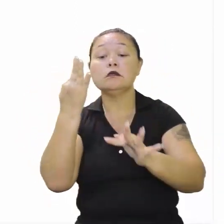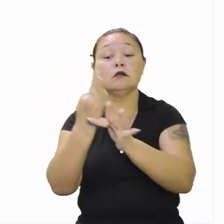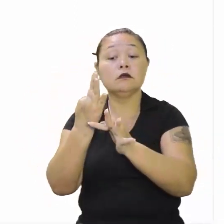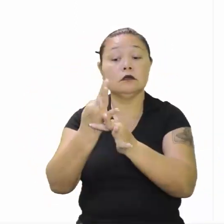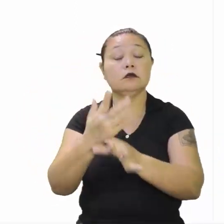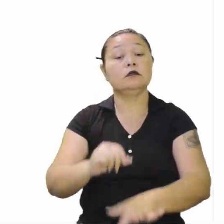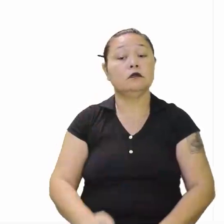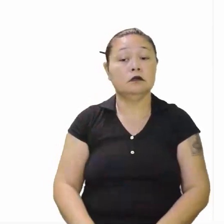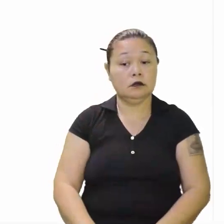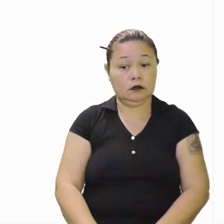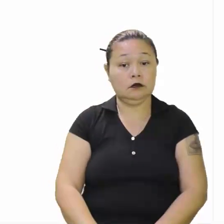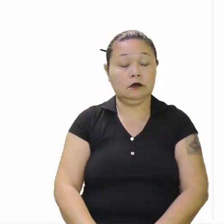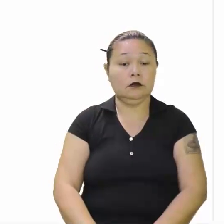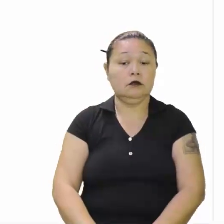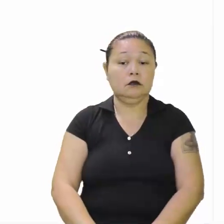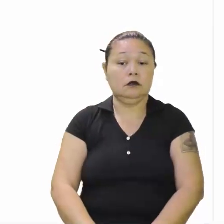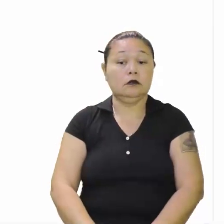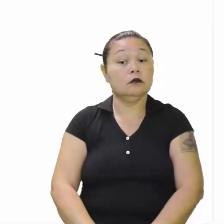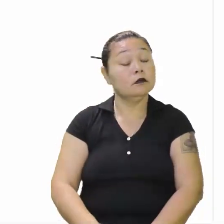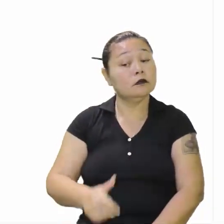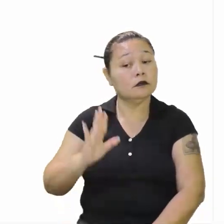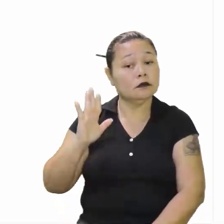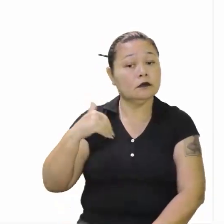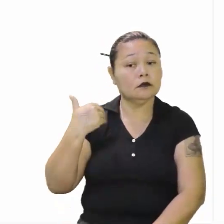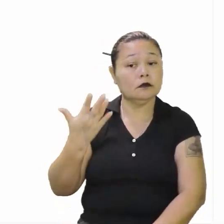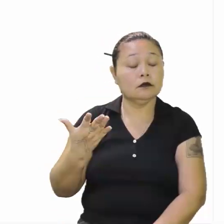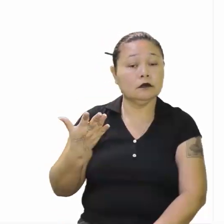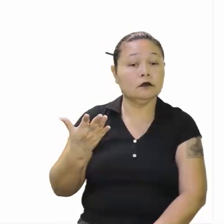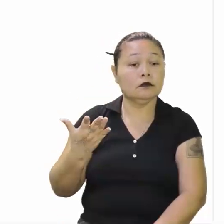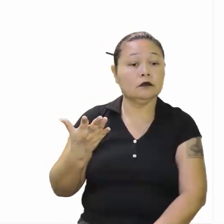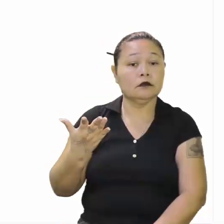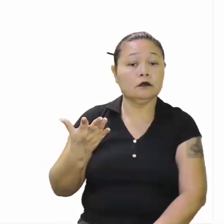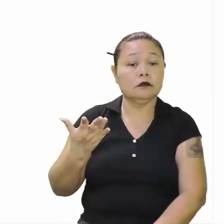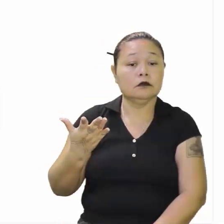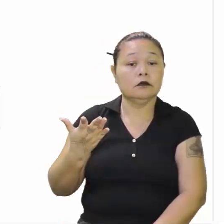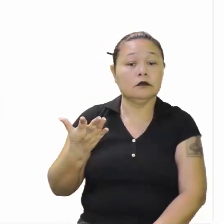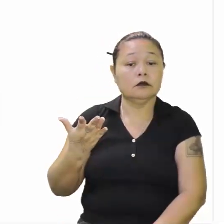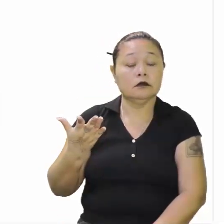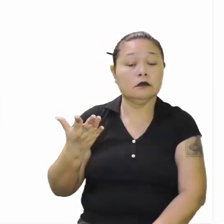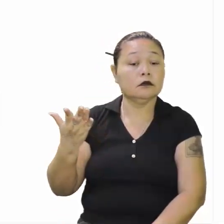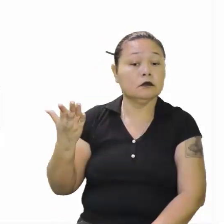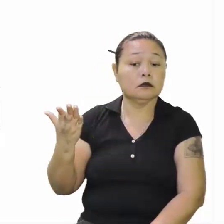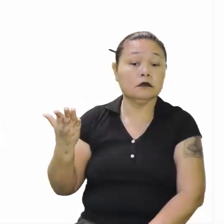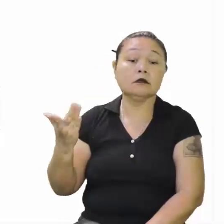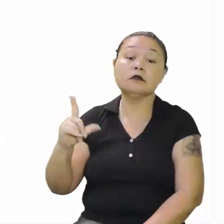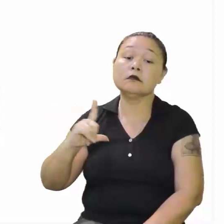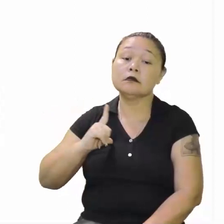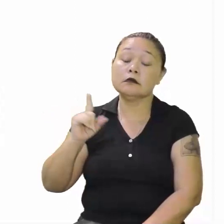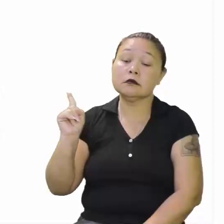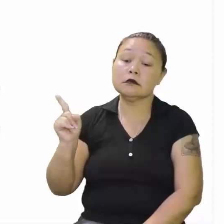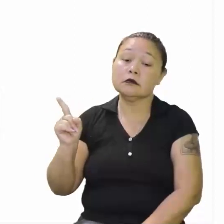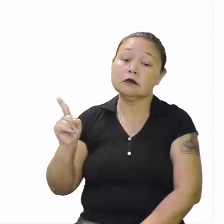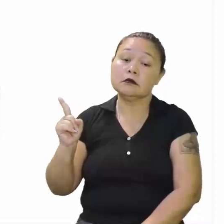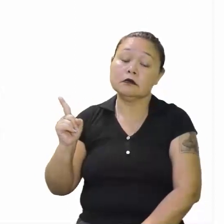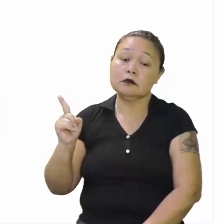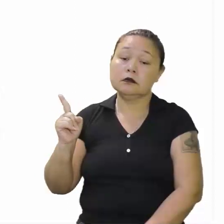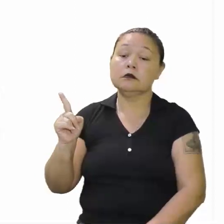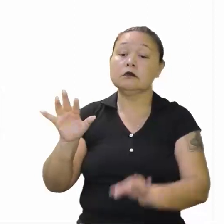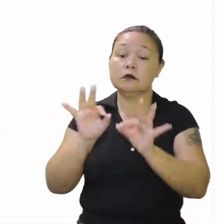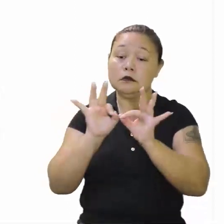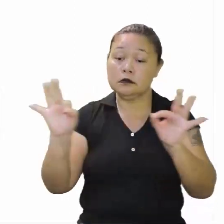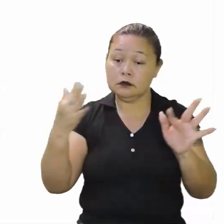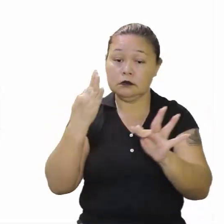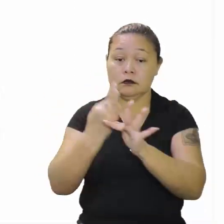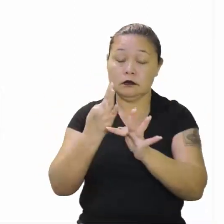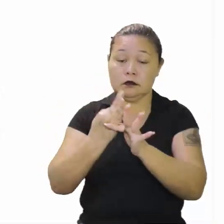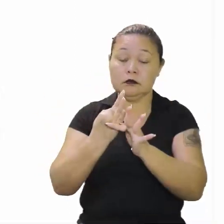fenômenos físicos. Assim sendo, veja só, nós temos aqui, ó, grandezas físicas,